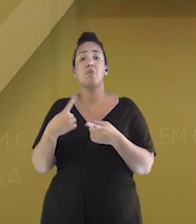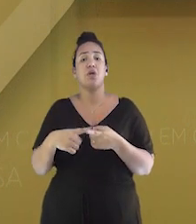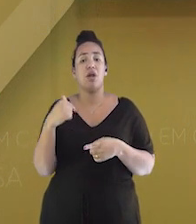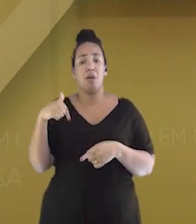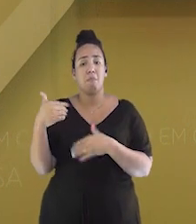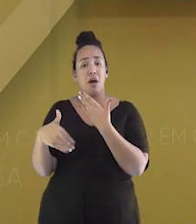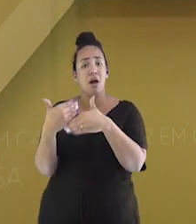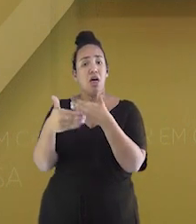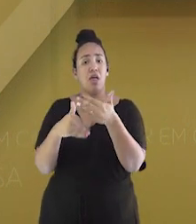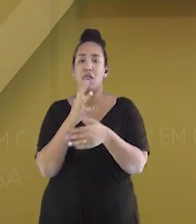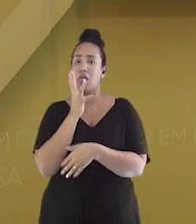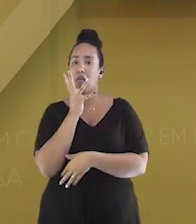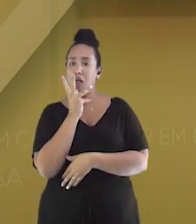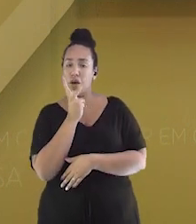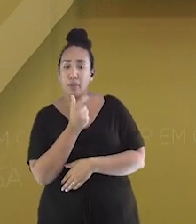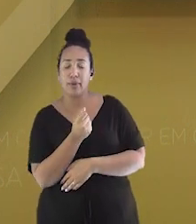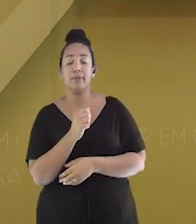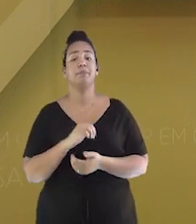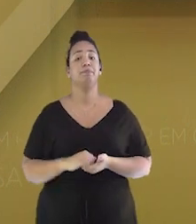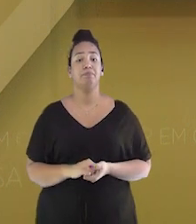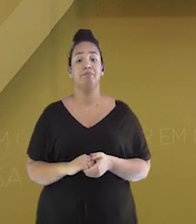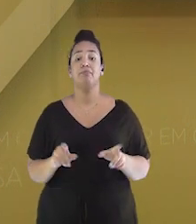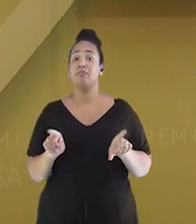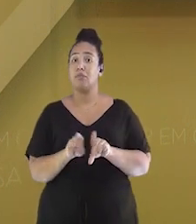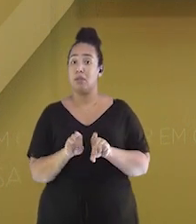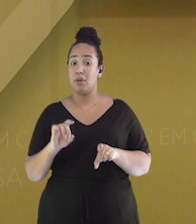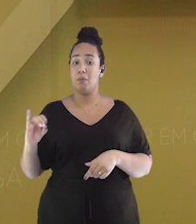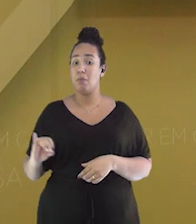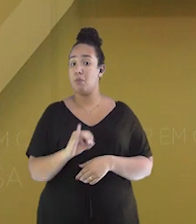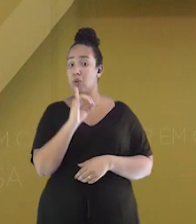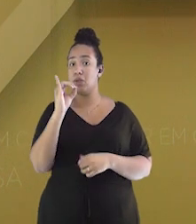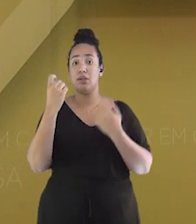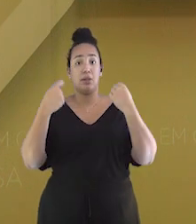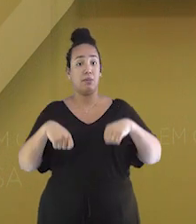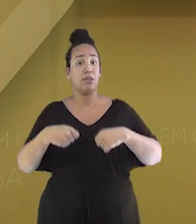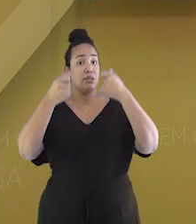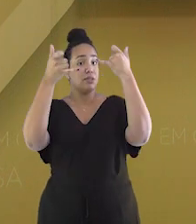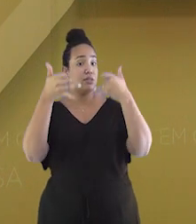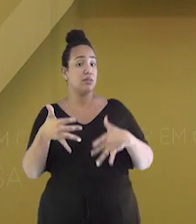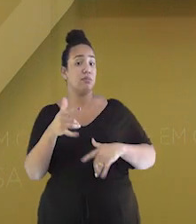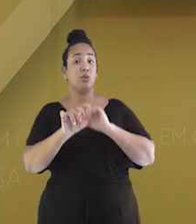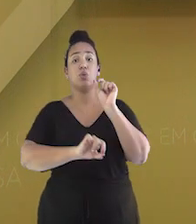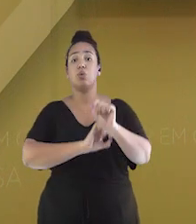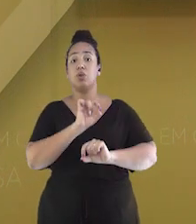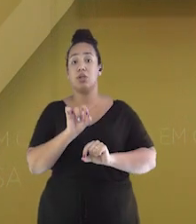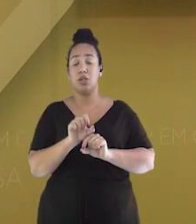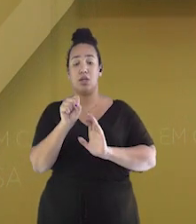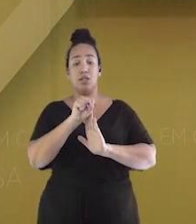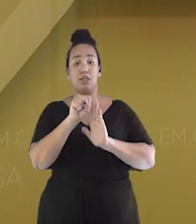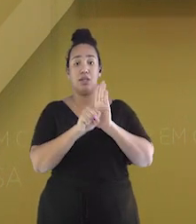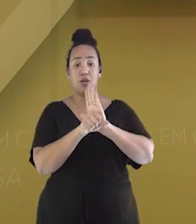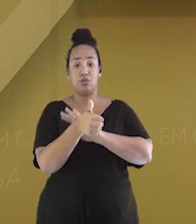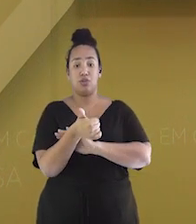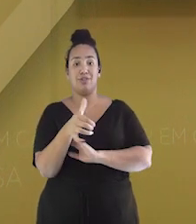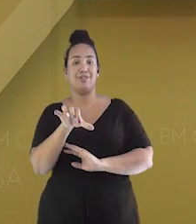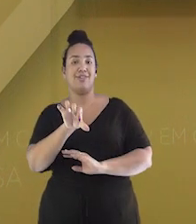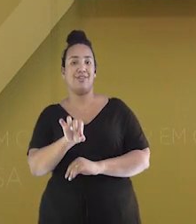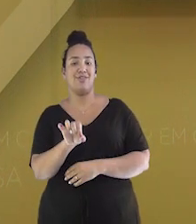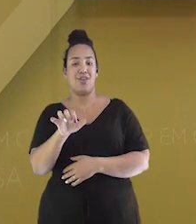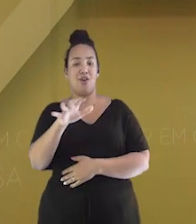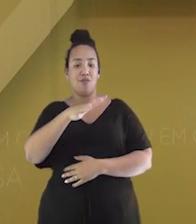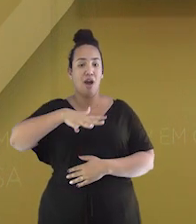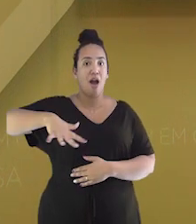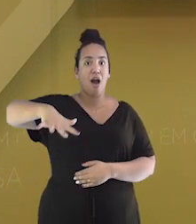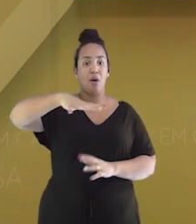tanto. Outro ponto muito importante que devemos destacar aqui é o cenário mundial do século XIX, porque o